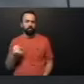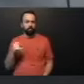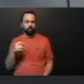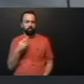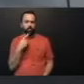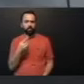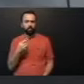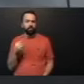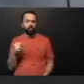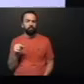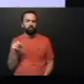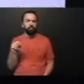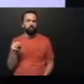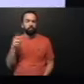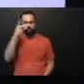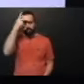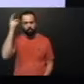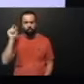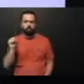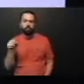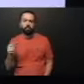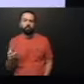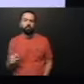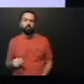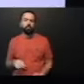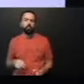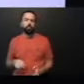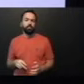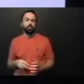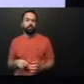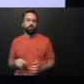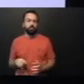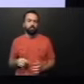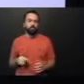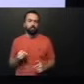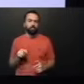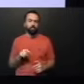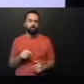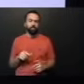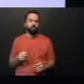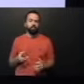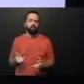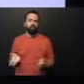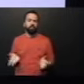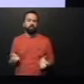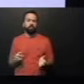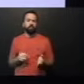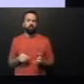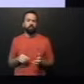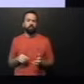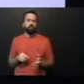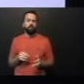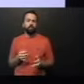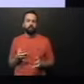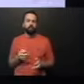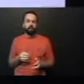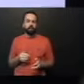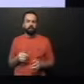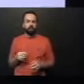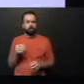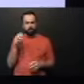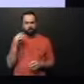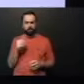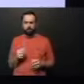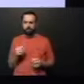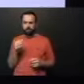gente? Ela queria saber quem que havia atendido ao telefone, né? Quem estava do outro